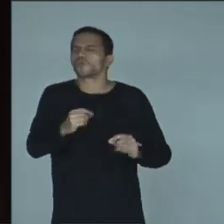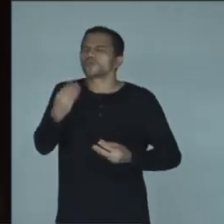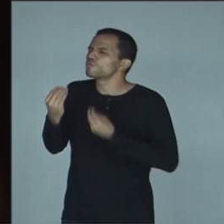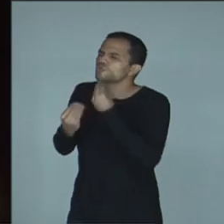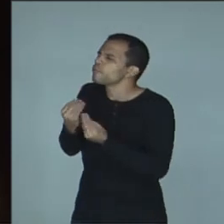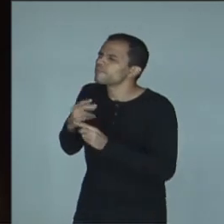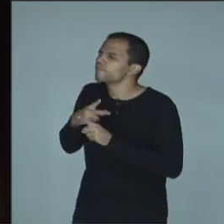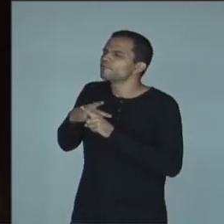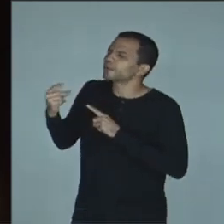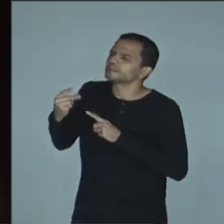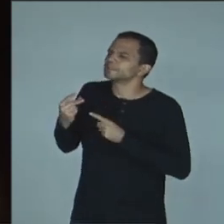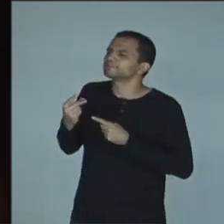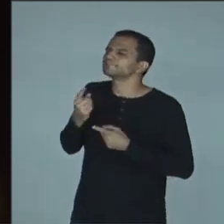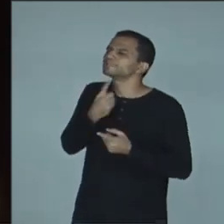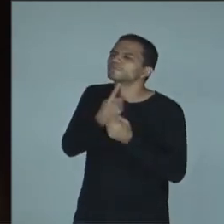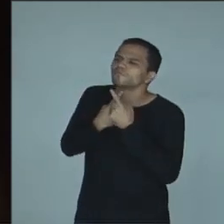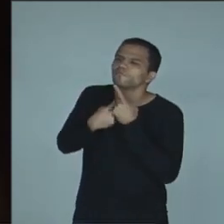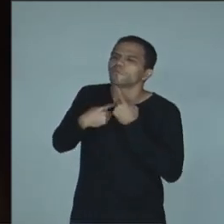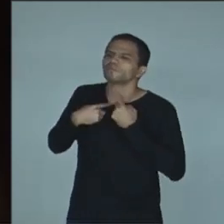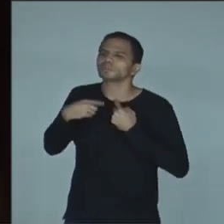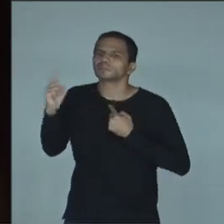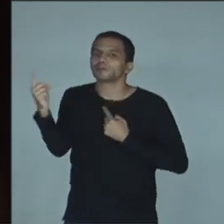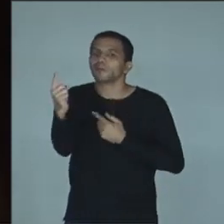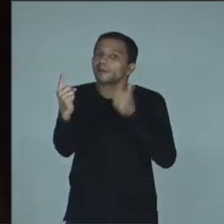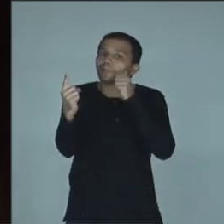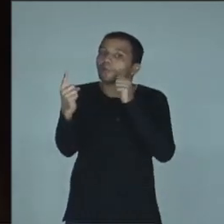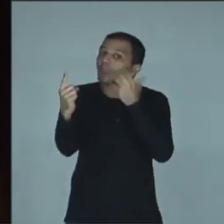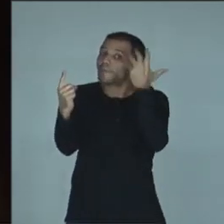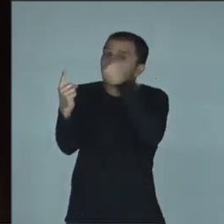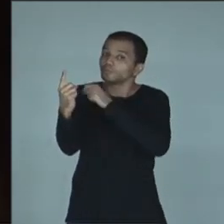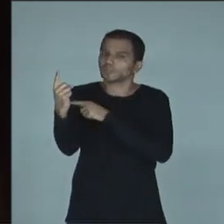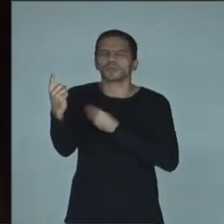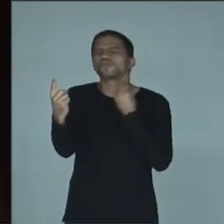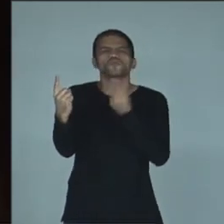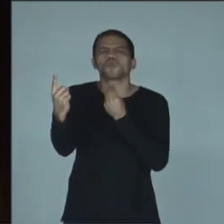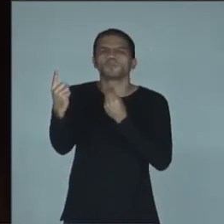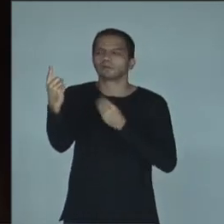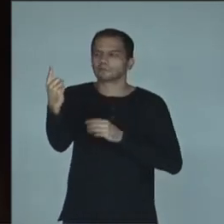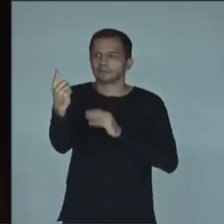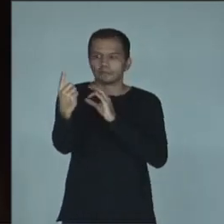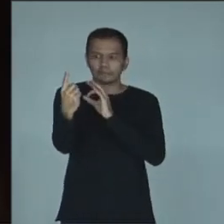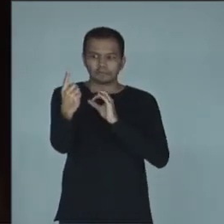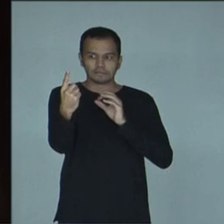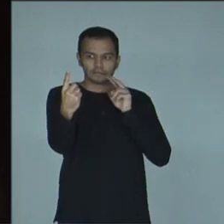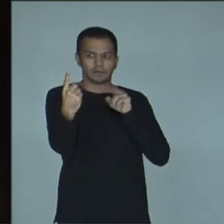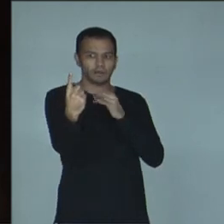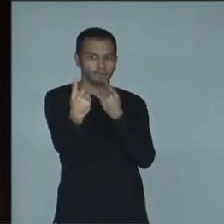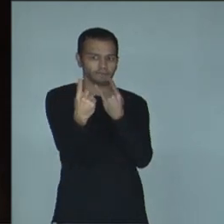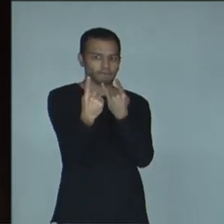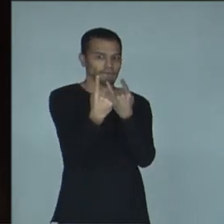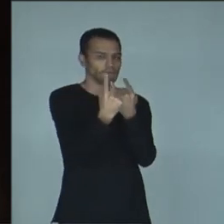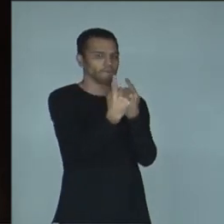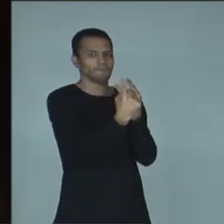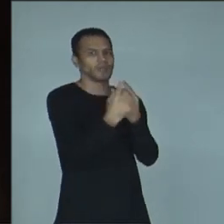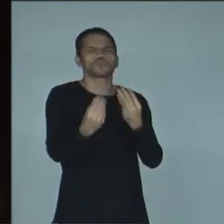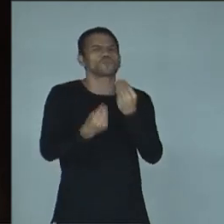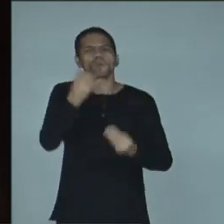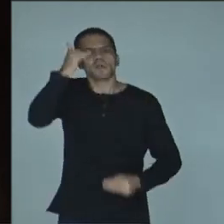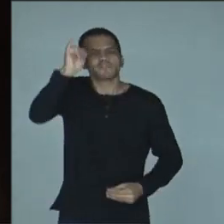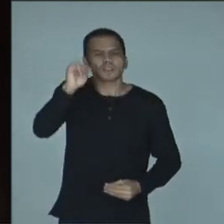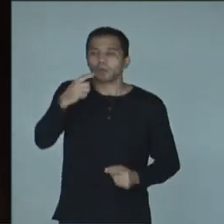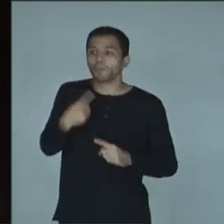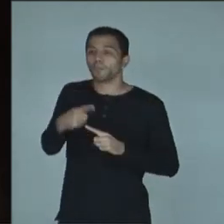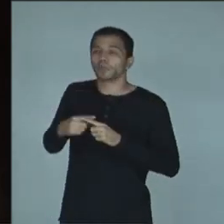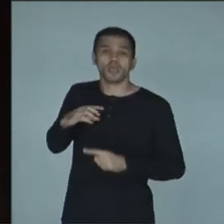meu desejo de olhar para mulher bonita quando passa como é que eu faço isso que pastor eu gosto